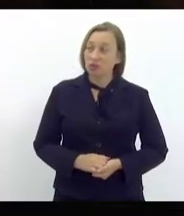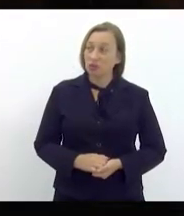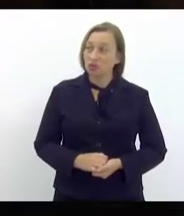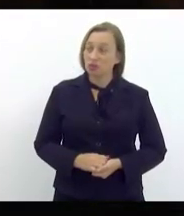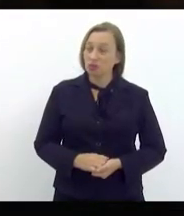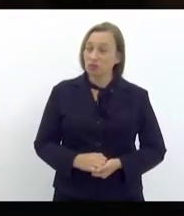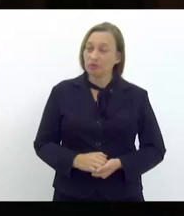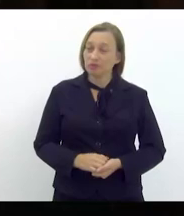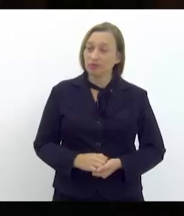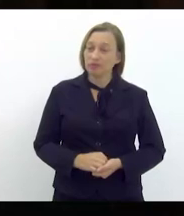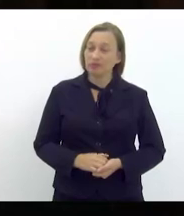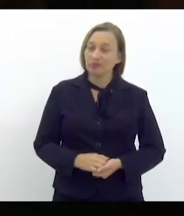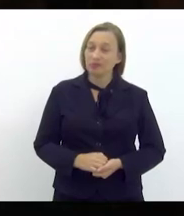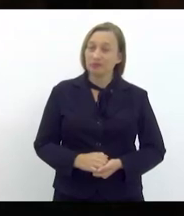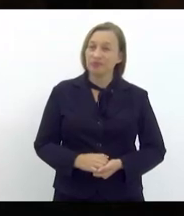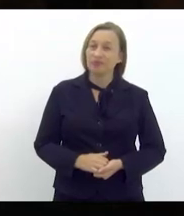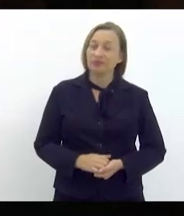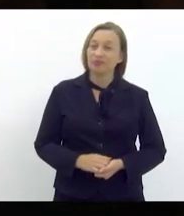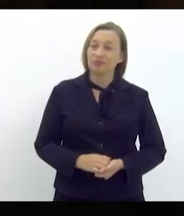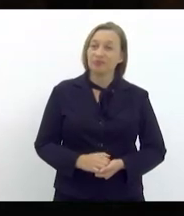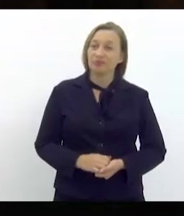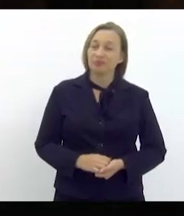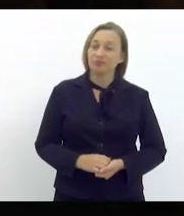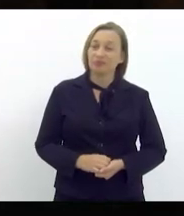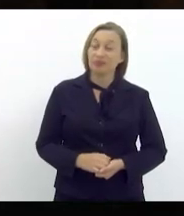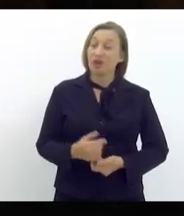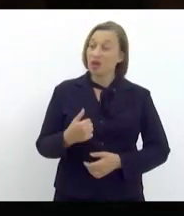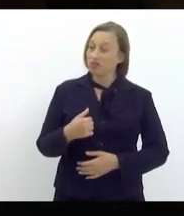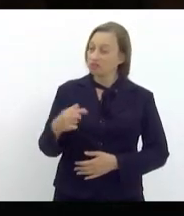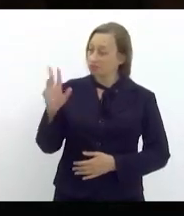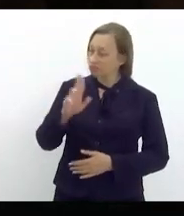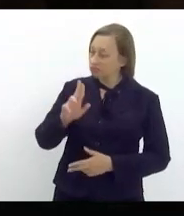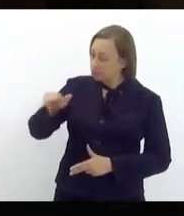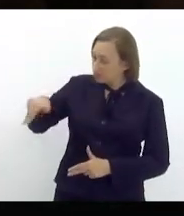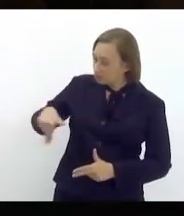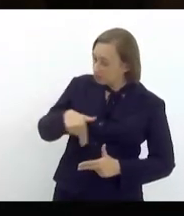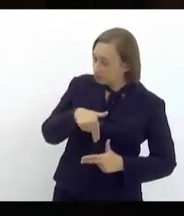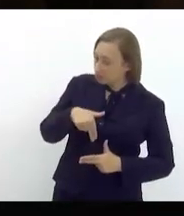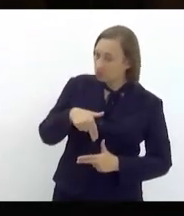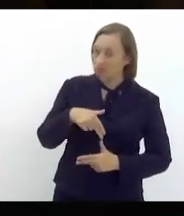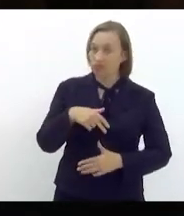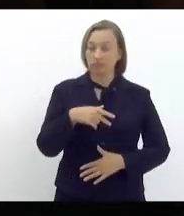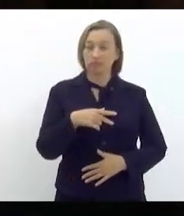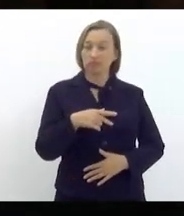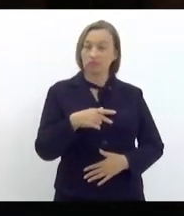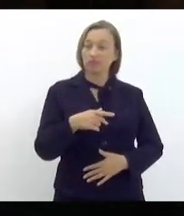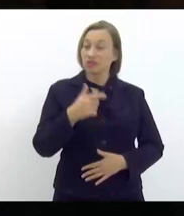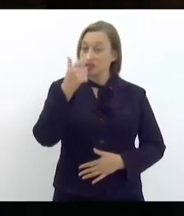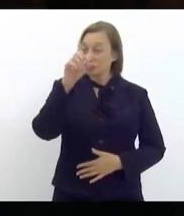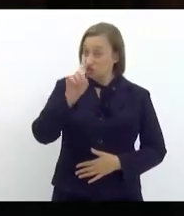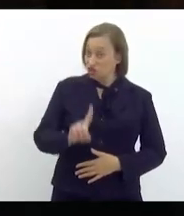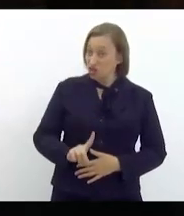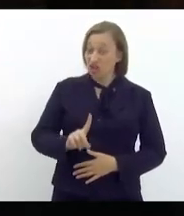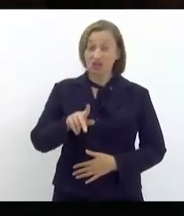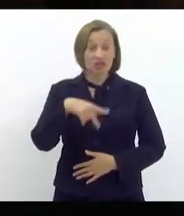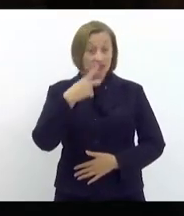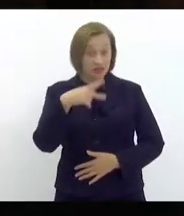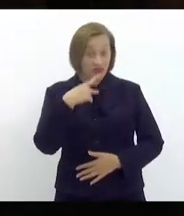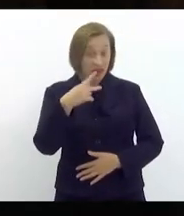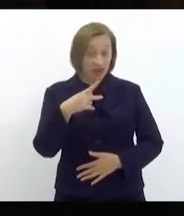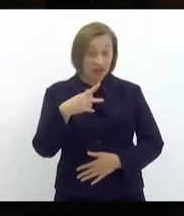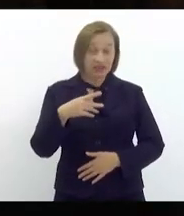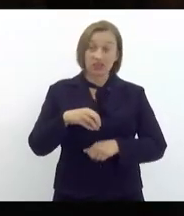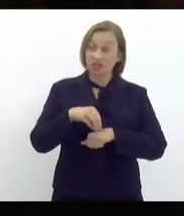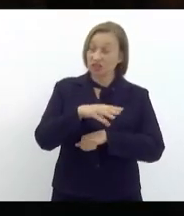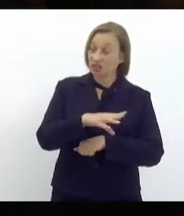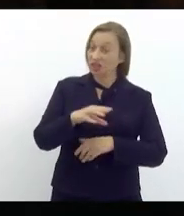venho aqui fazer uso da nossa prerrogativa enquanto deputados e deputadas de destacar